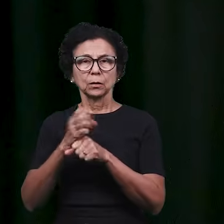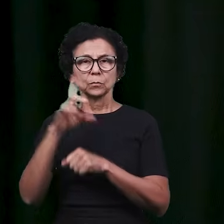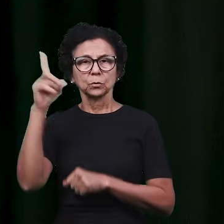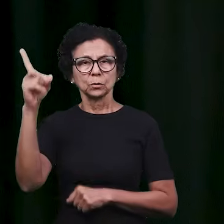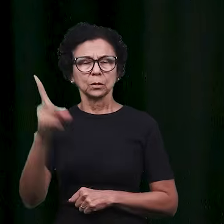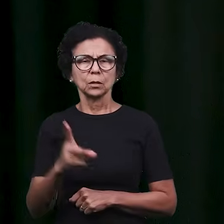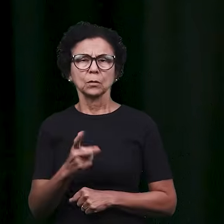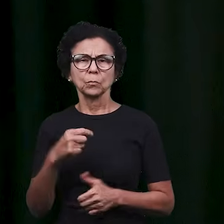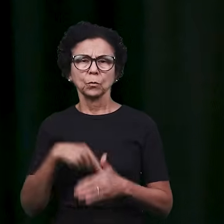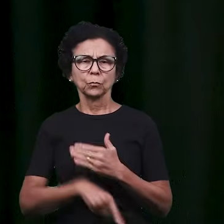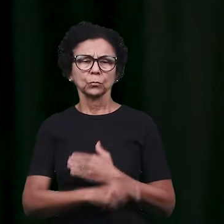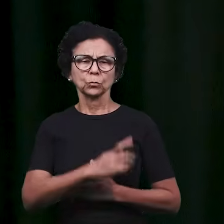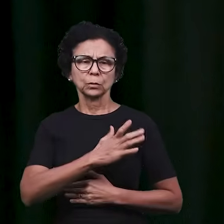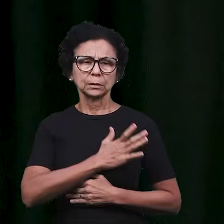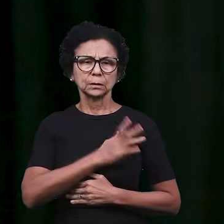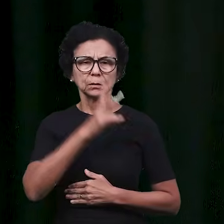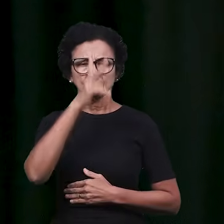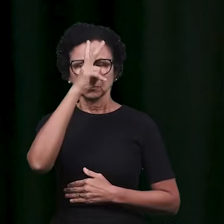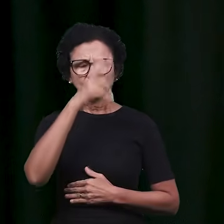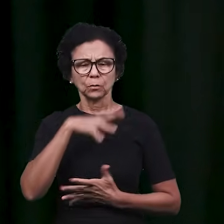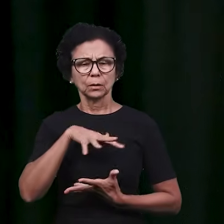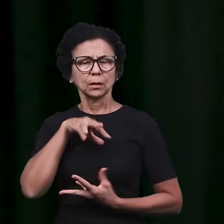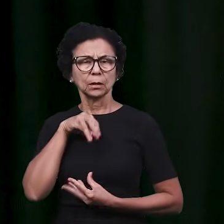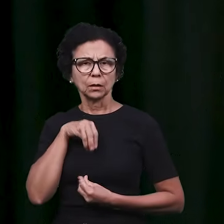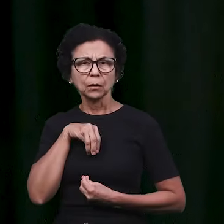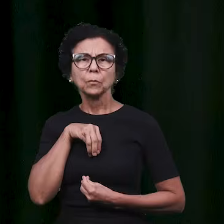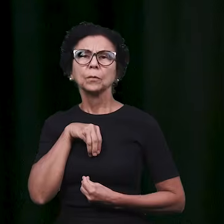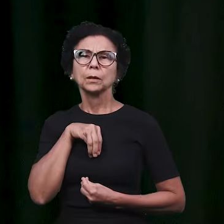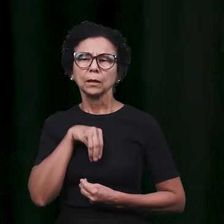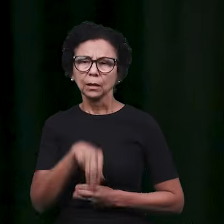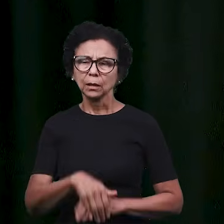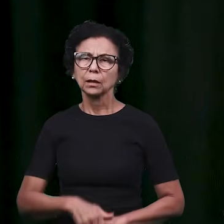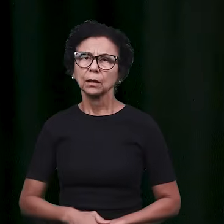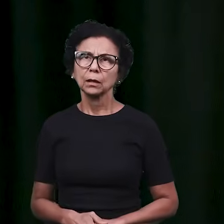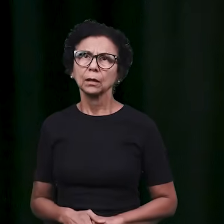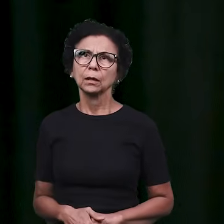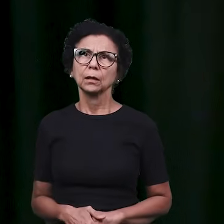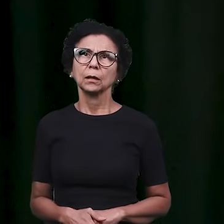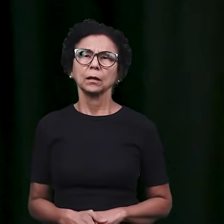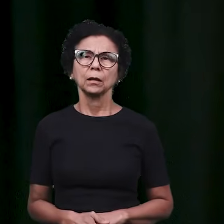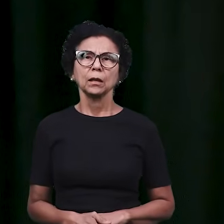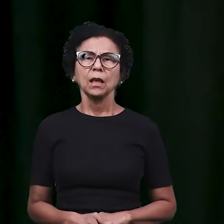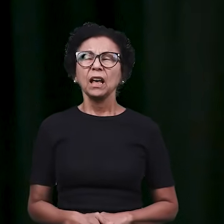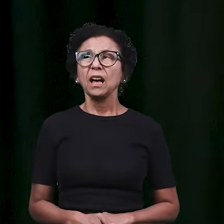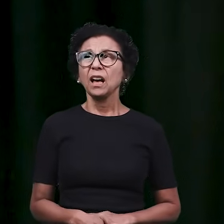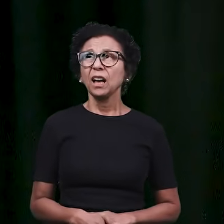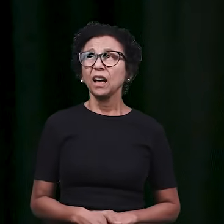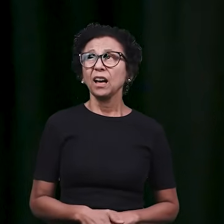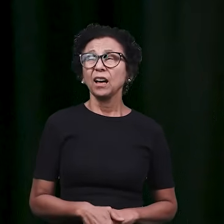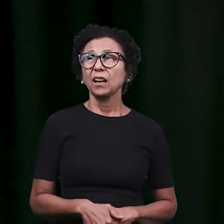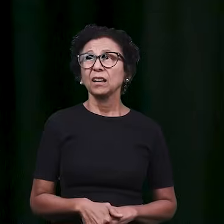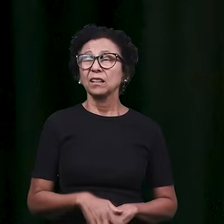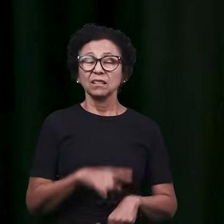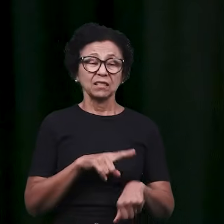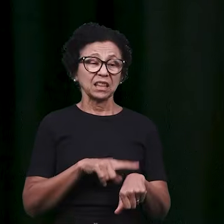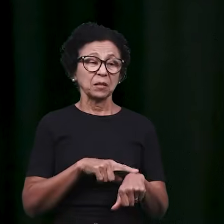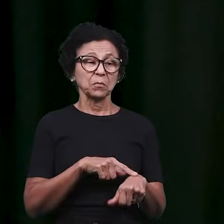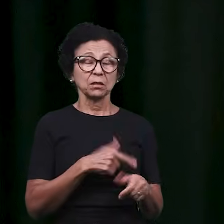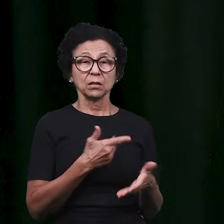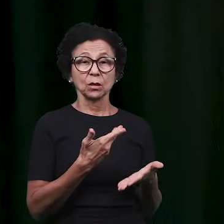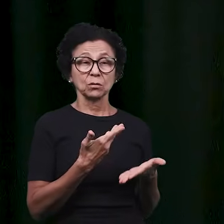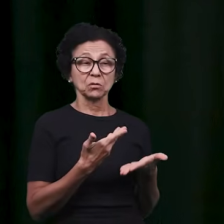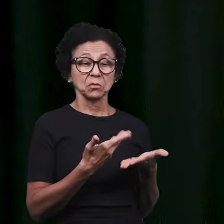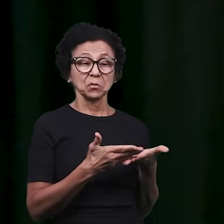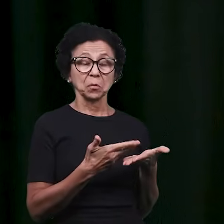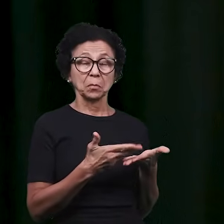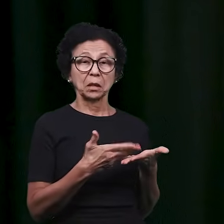tua força, é com toda a tua alma. Você não dá a Deus o que está sobrando na sua vida. Você dá a Deus a